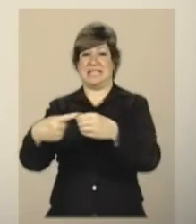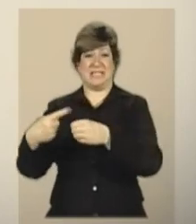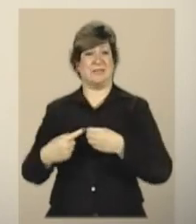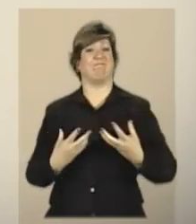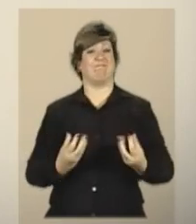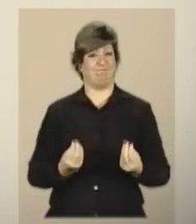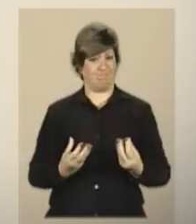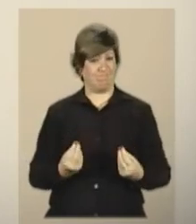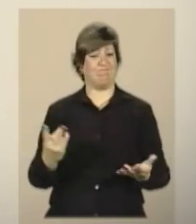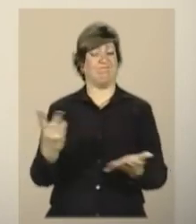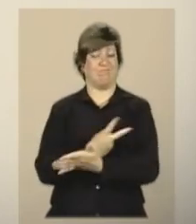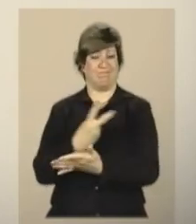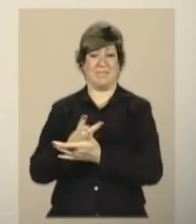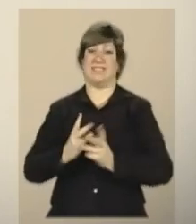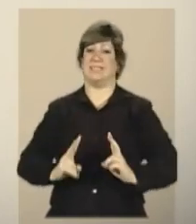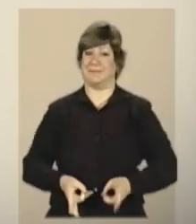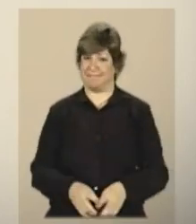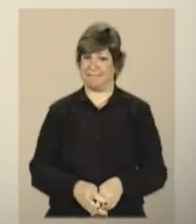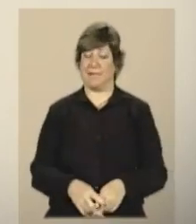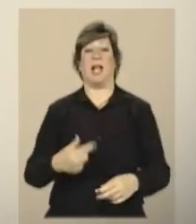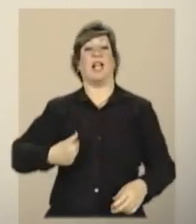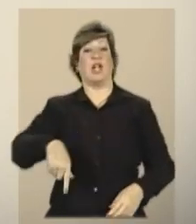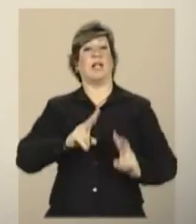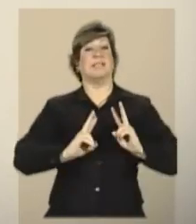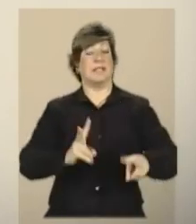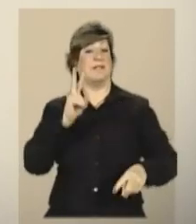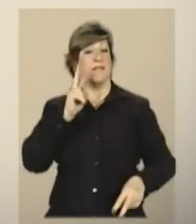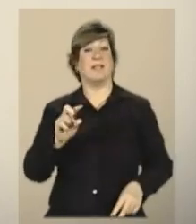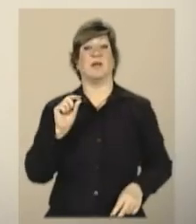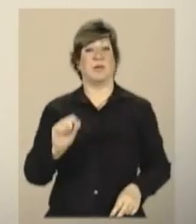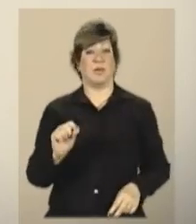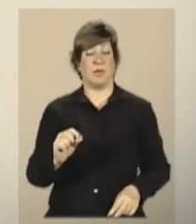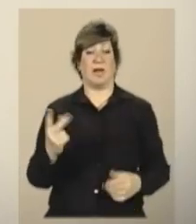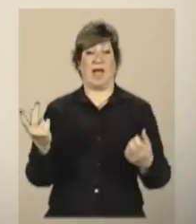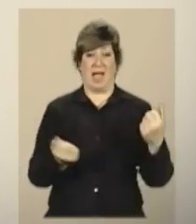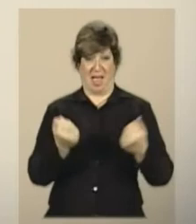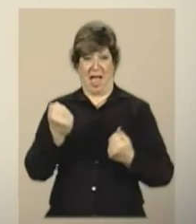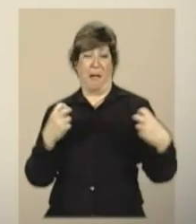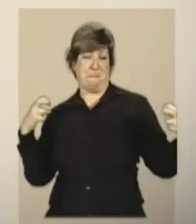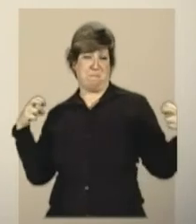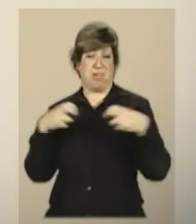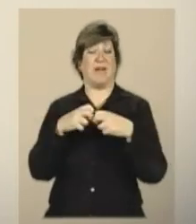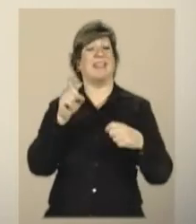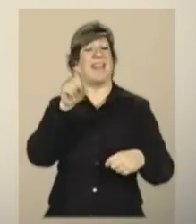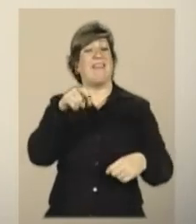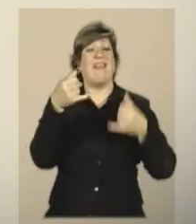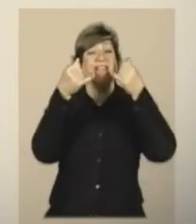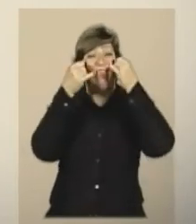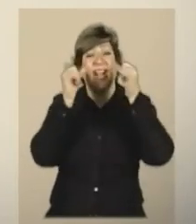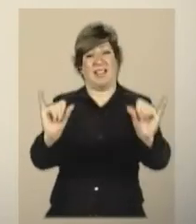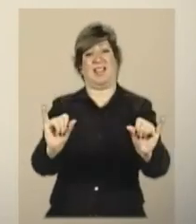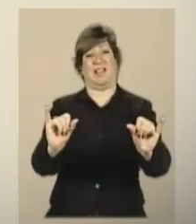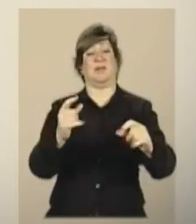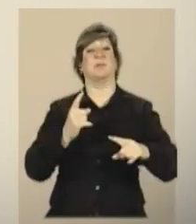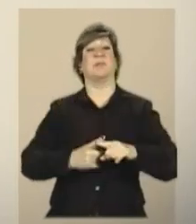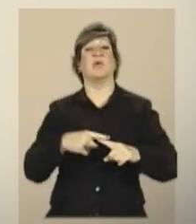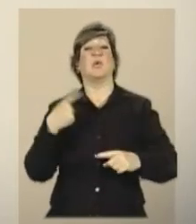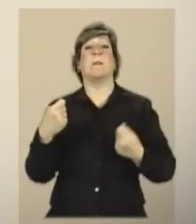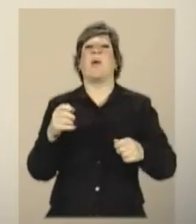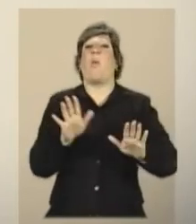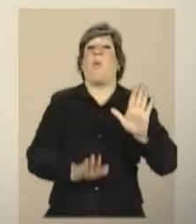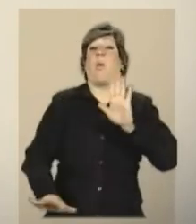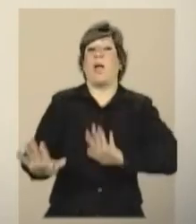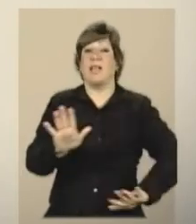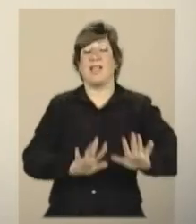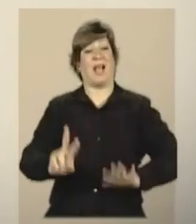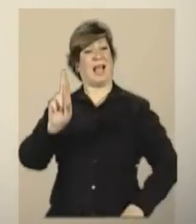que a gente percebe Max é que na maioria das vezes os acidentes poderiam ter sido evitados com pouco mais